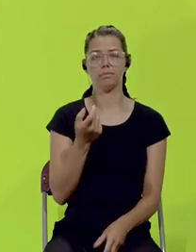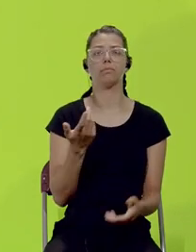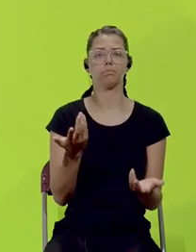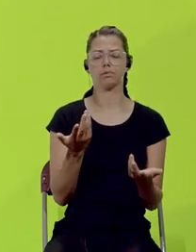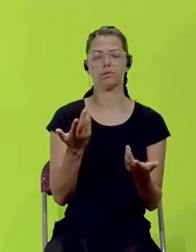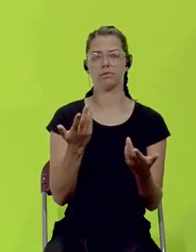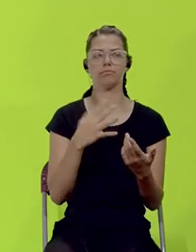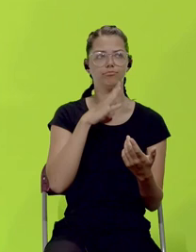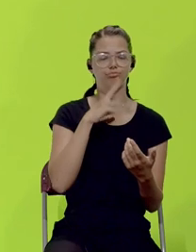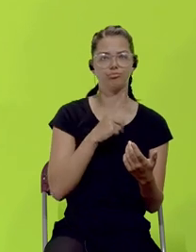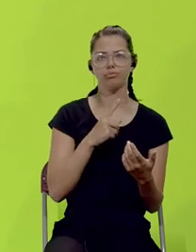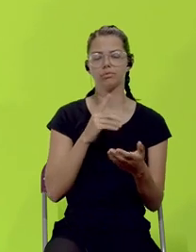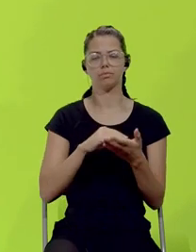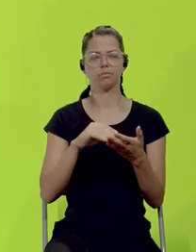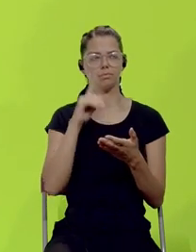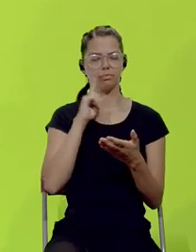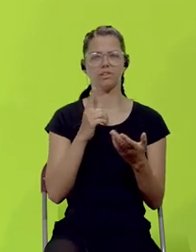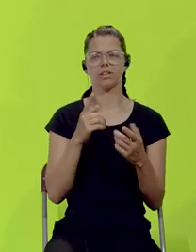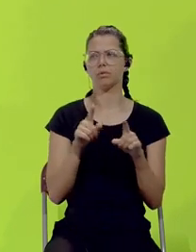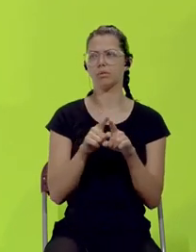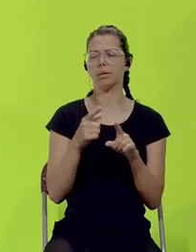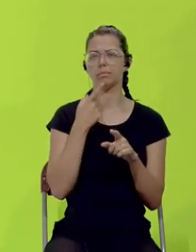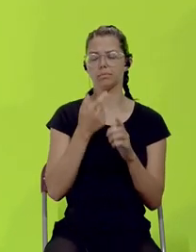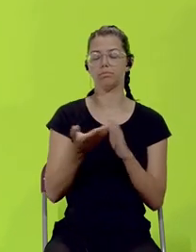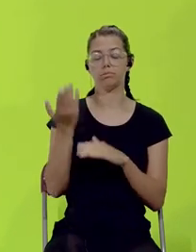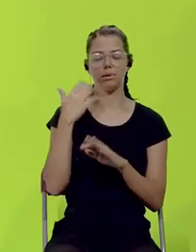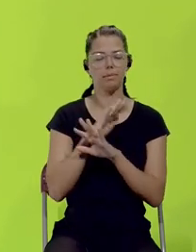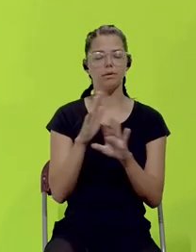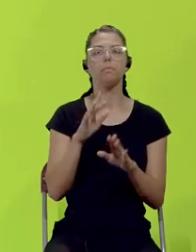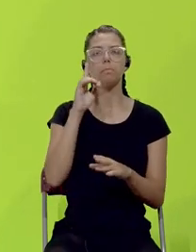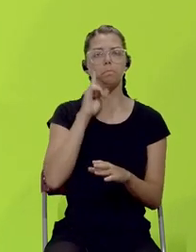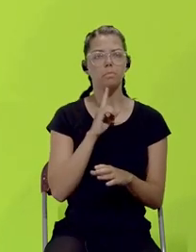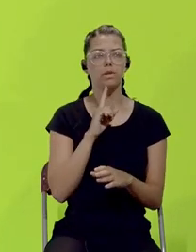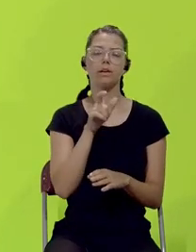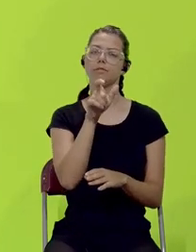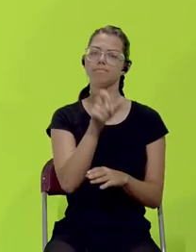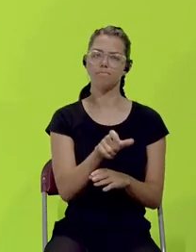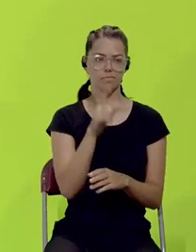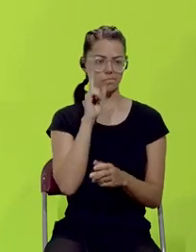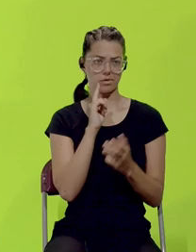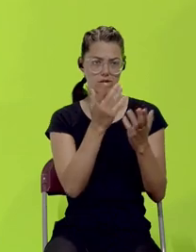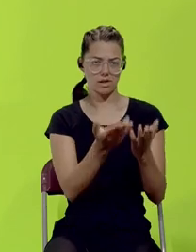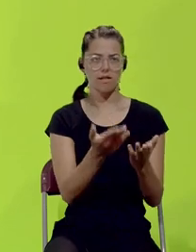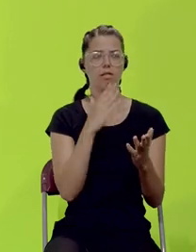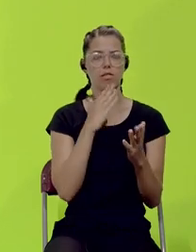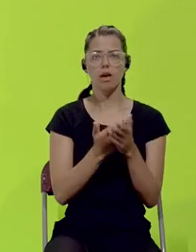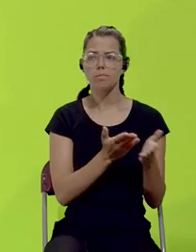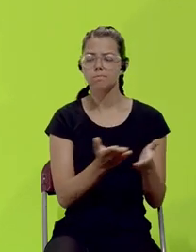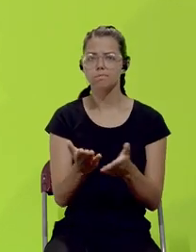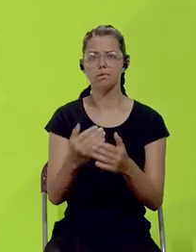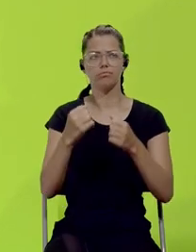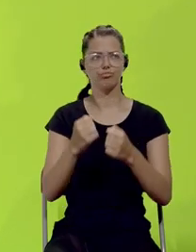ser mãe, ser escritora, enfim. Mas até que ponto o facto de ser mulher tem influenciado o seu percurso e a sua afirmação